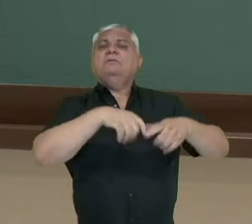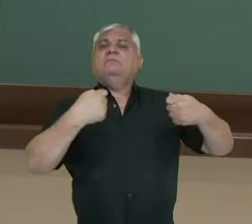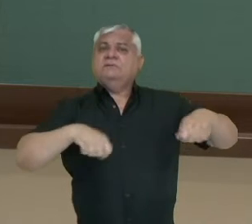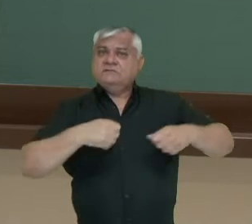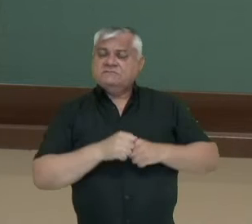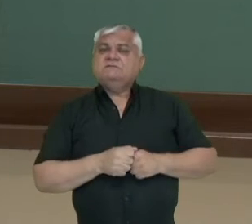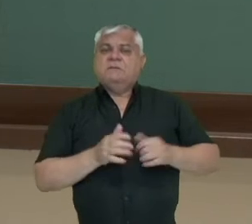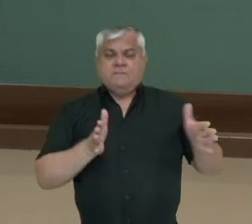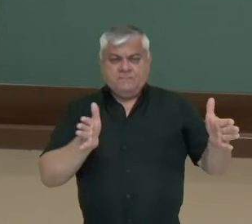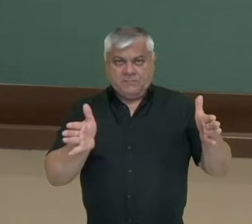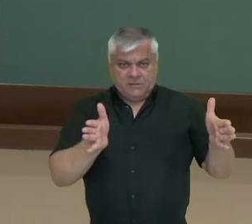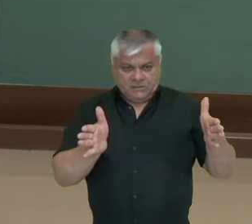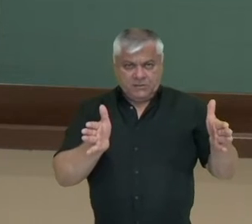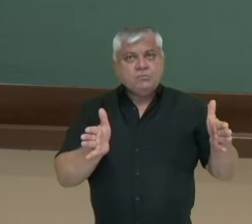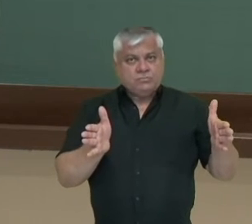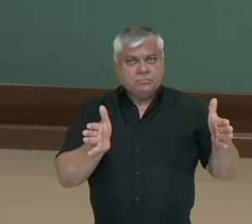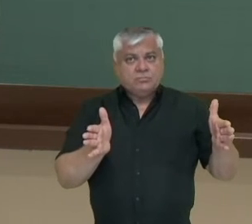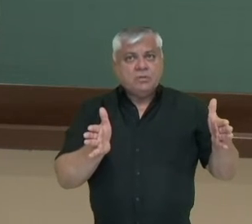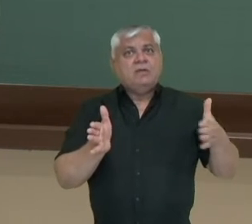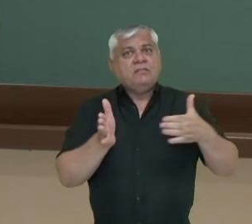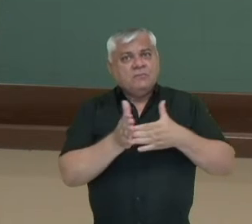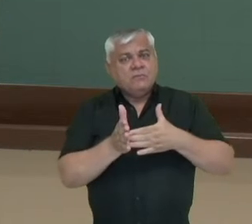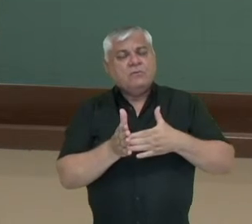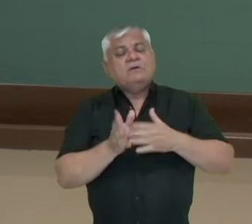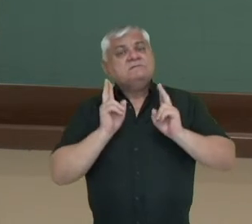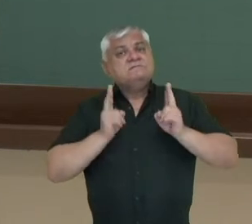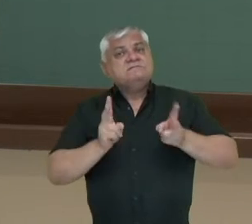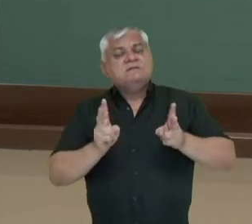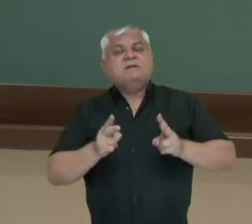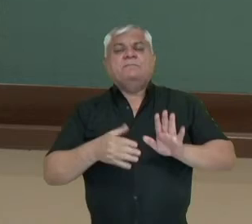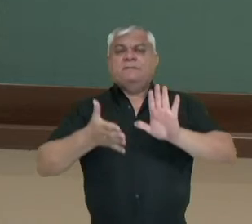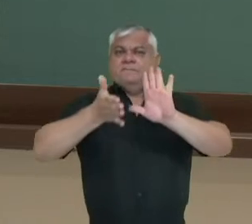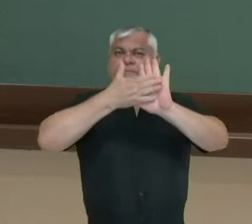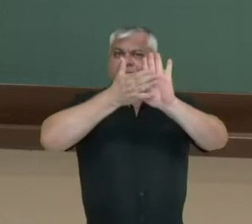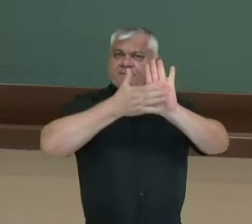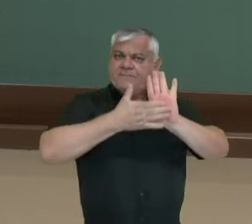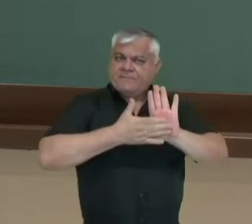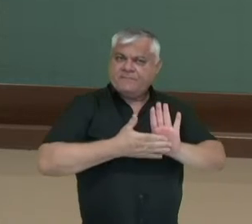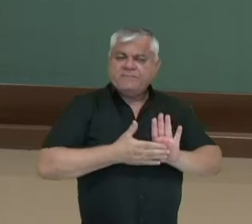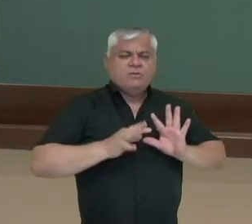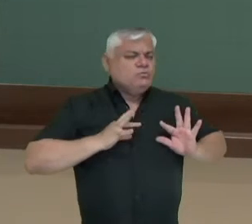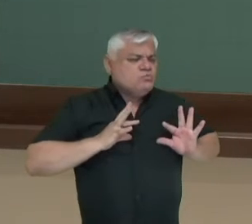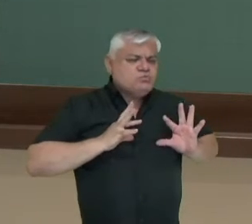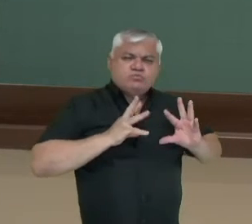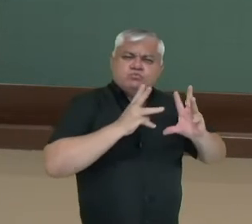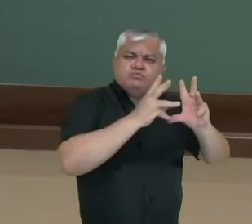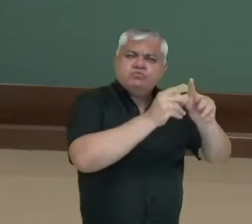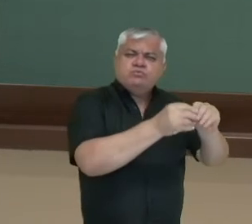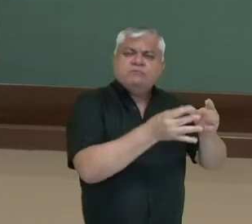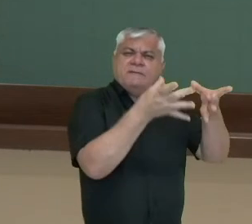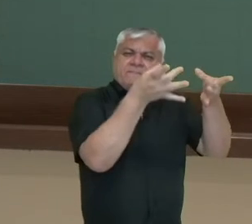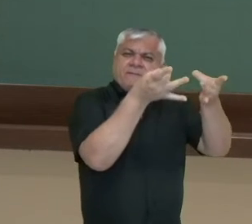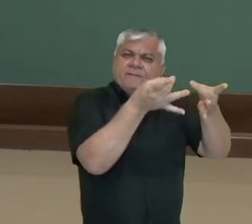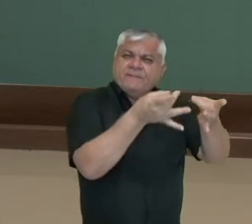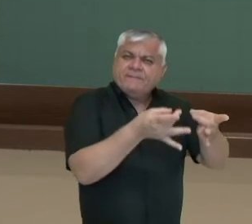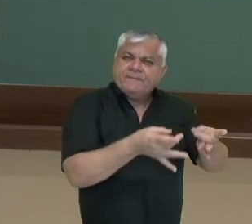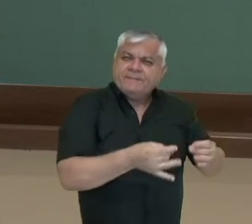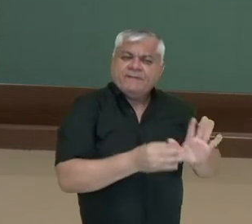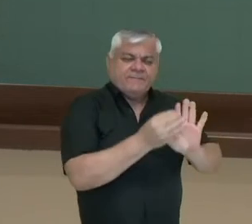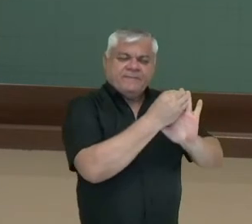um período específico, aonde elas devem prestar contas de tudo que está acontecendo, das